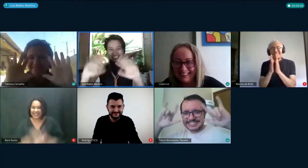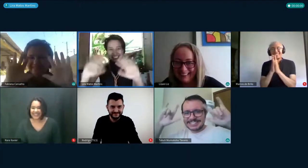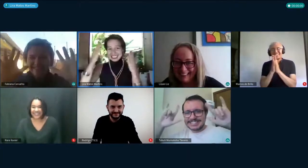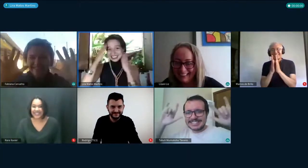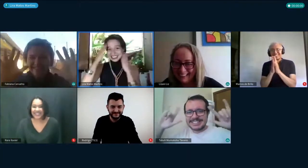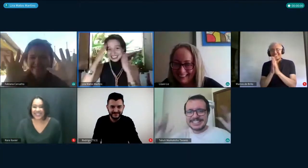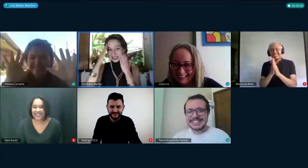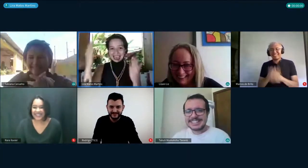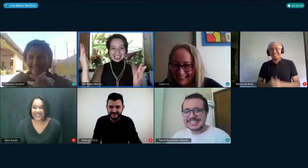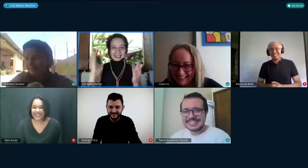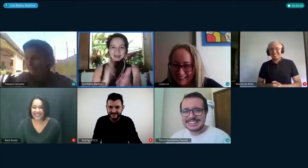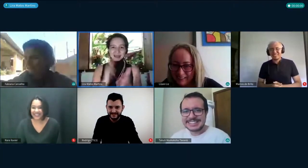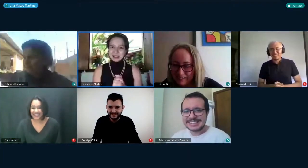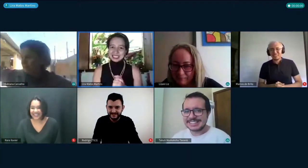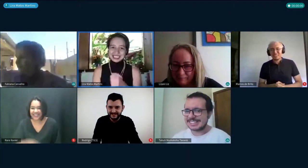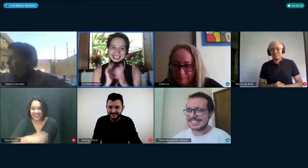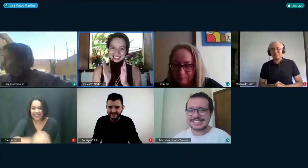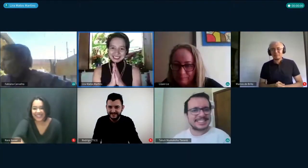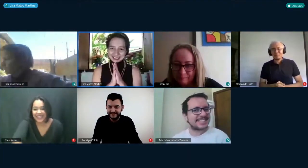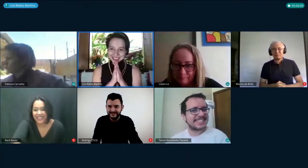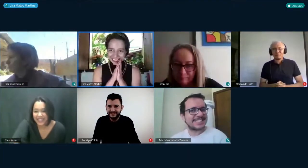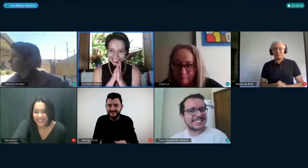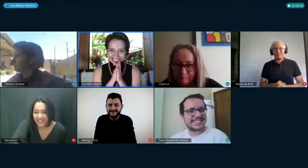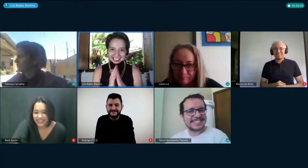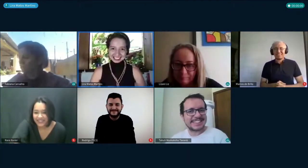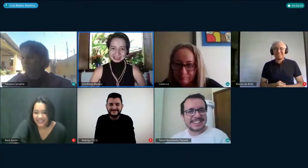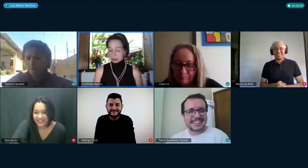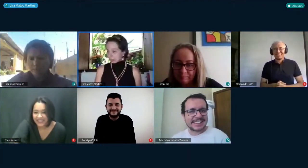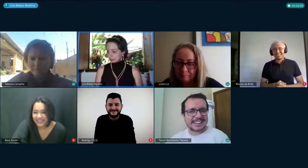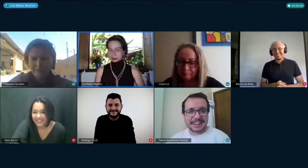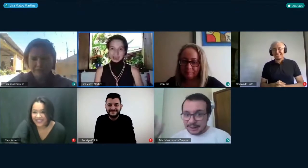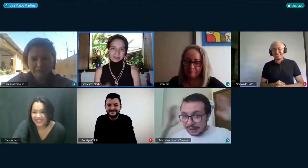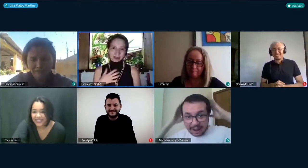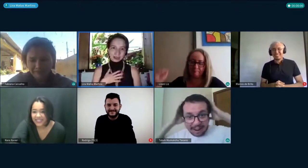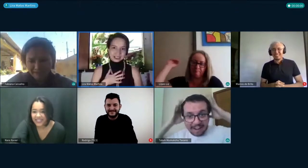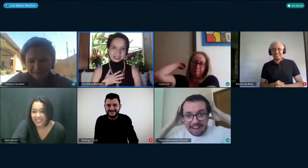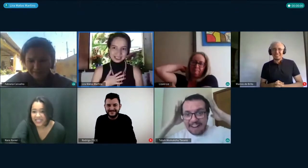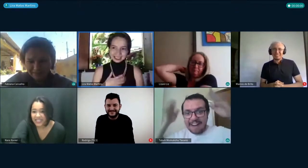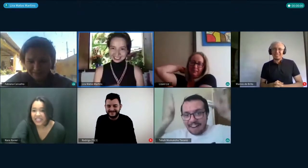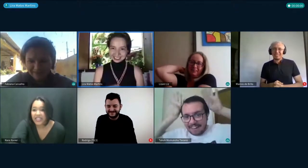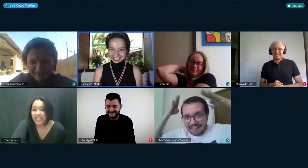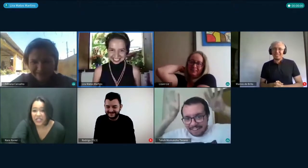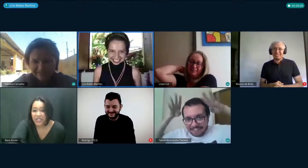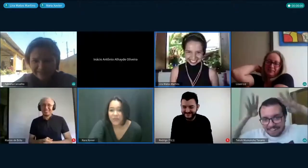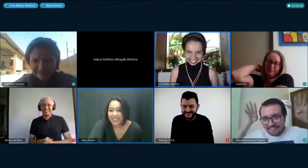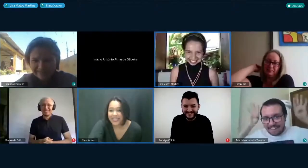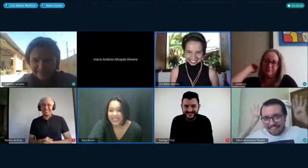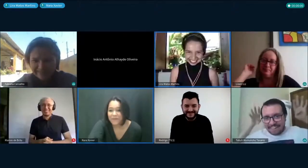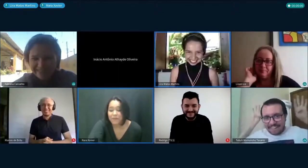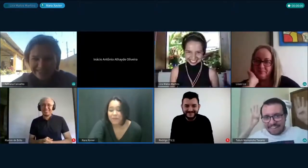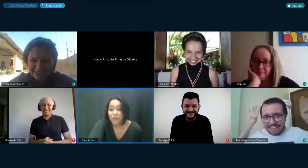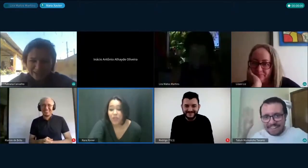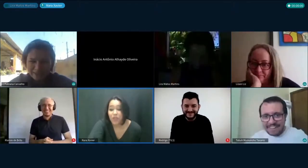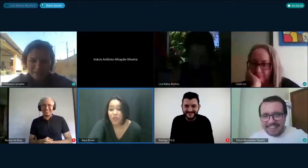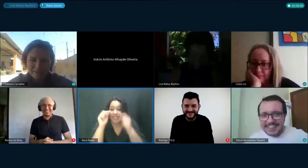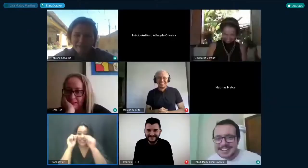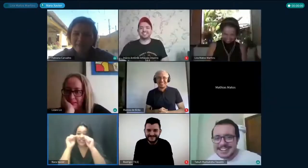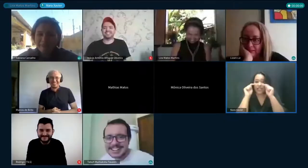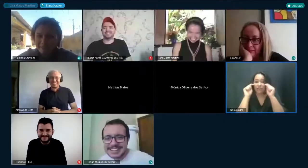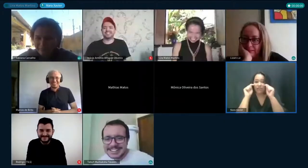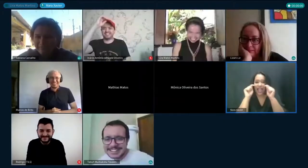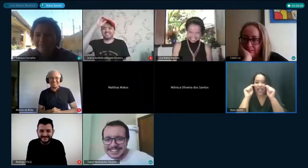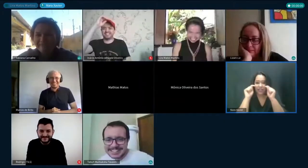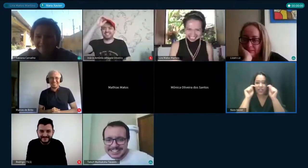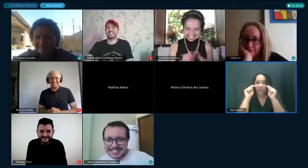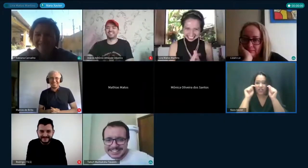Liz. Ai, obrigada pela presença de todos vocês. Tô nervosa, gente. Eu percebi. Põe um